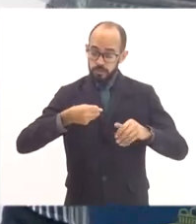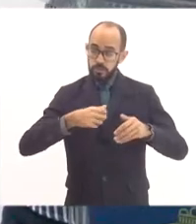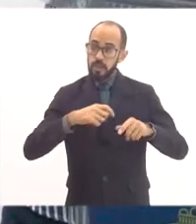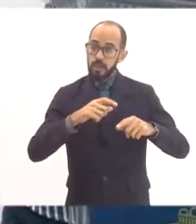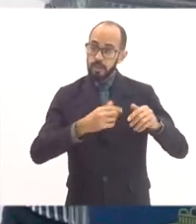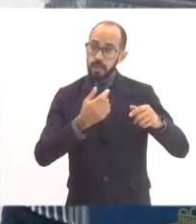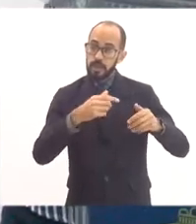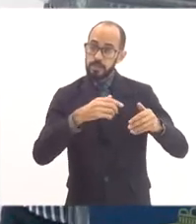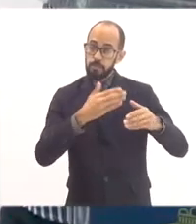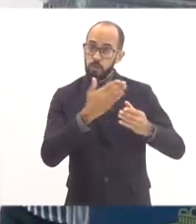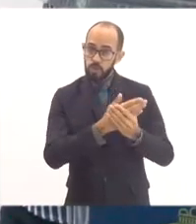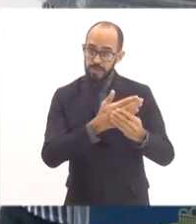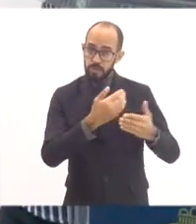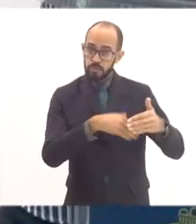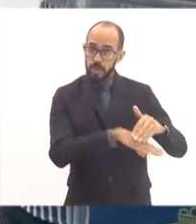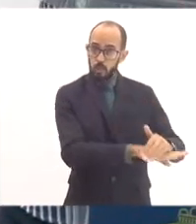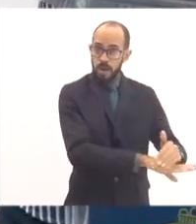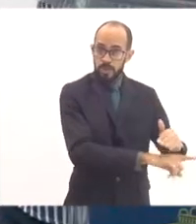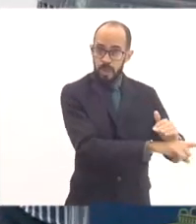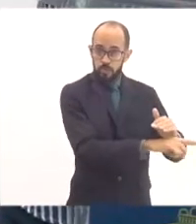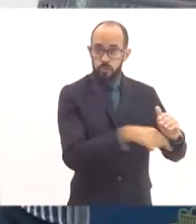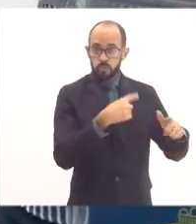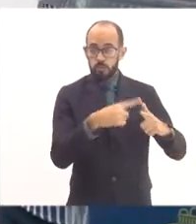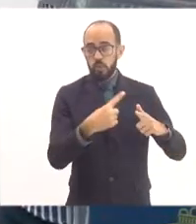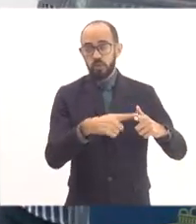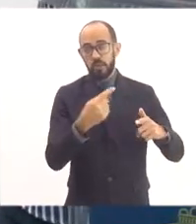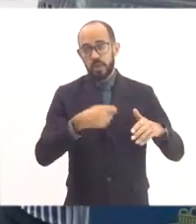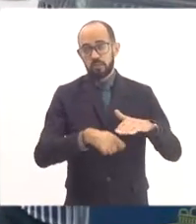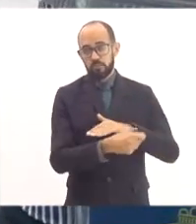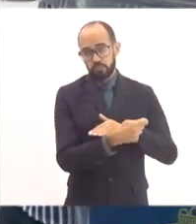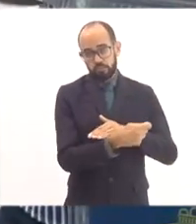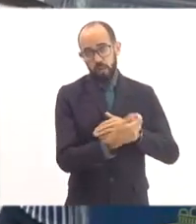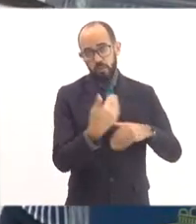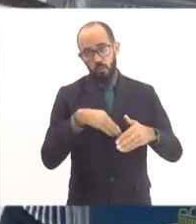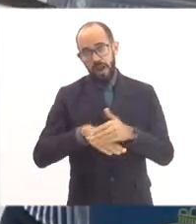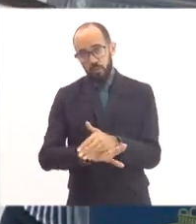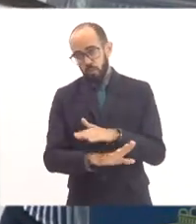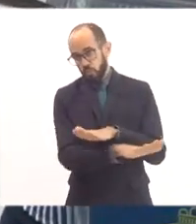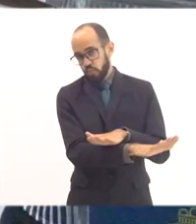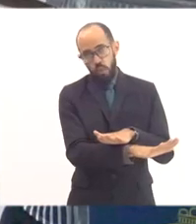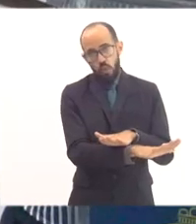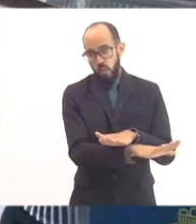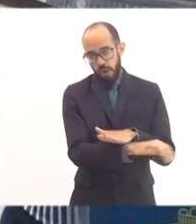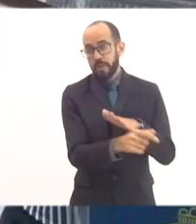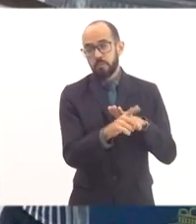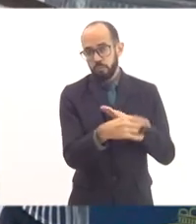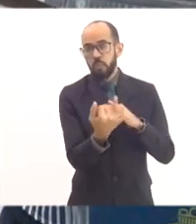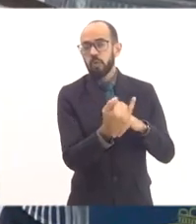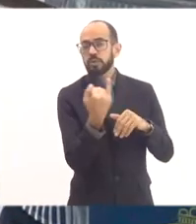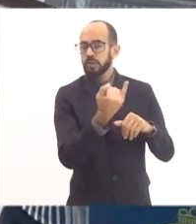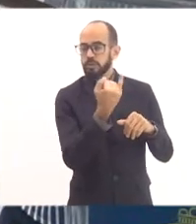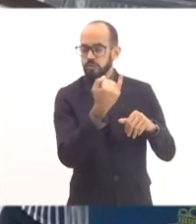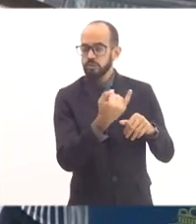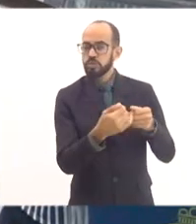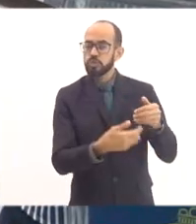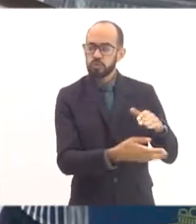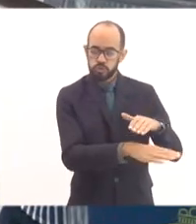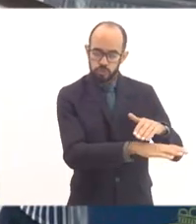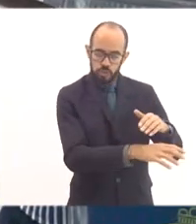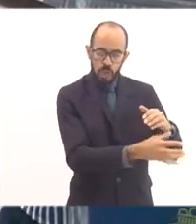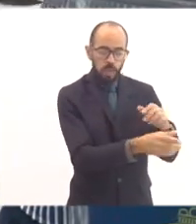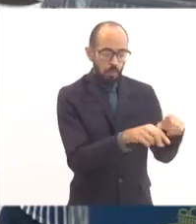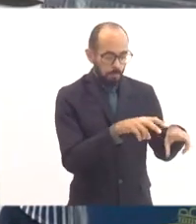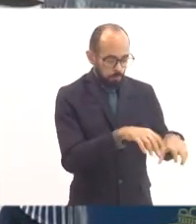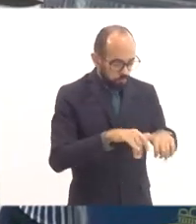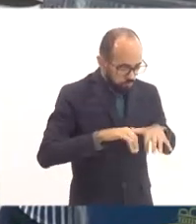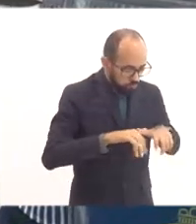que a nova gestão assumiu, foi engavetado e não mexeram mais. Então, nosso pleito aqui é justamente